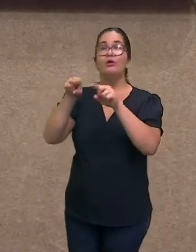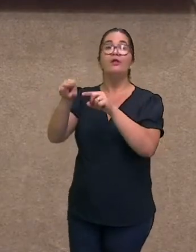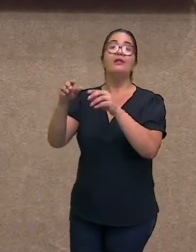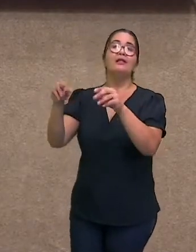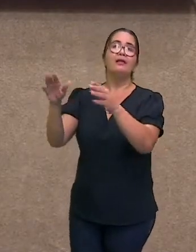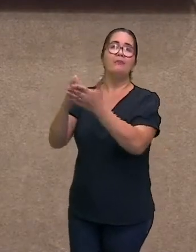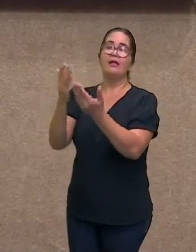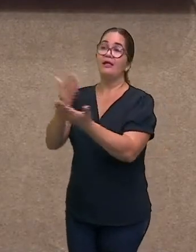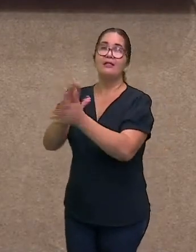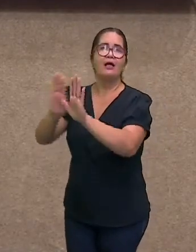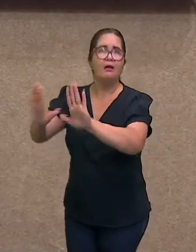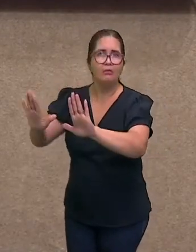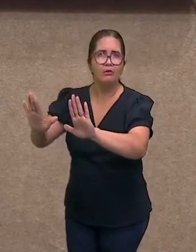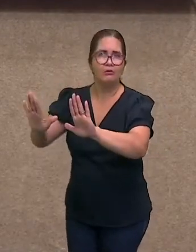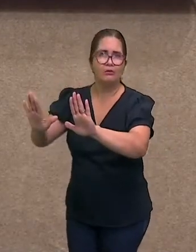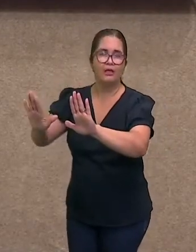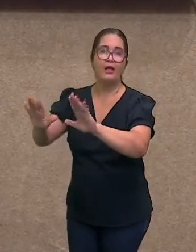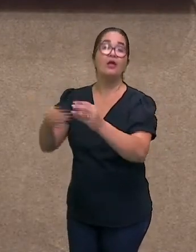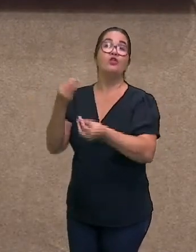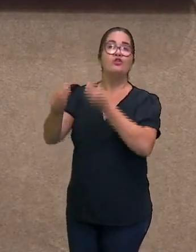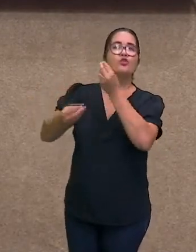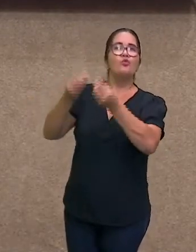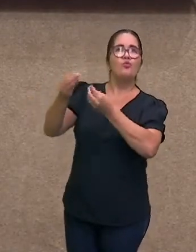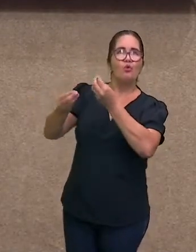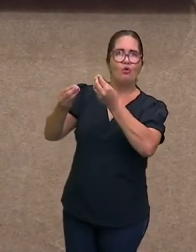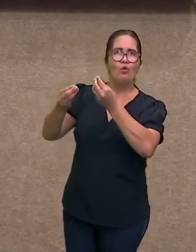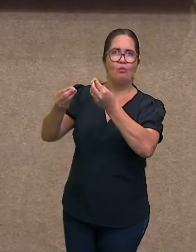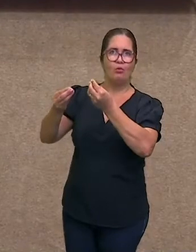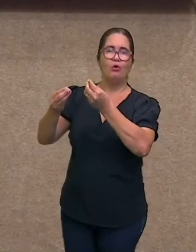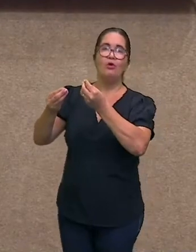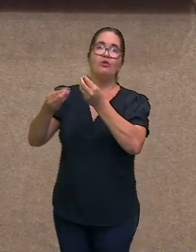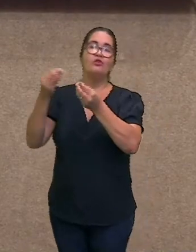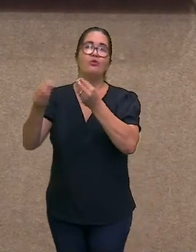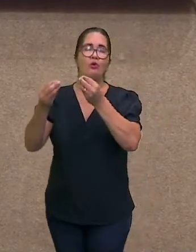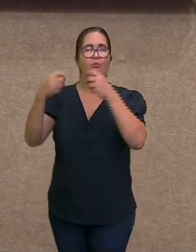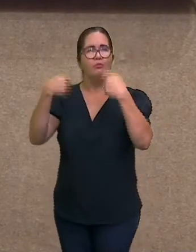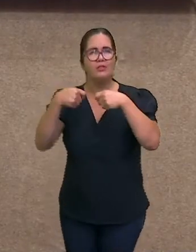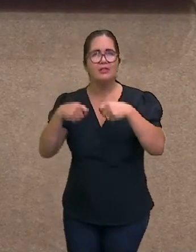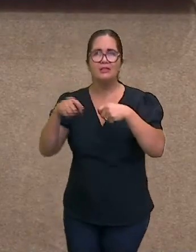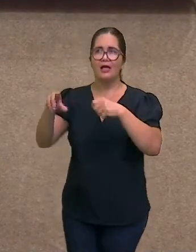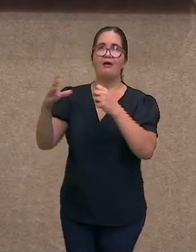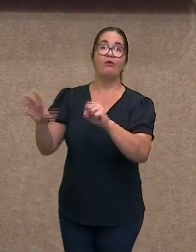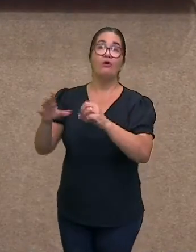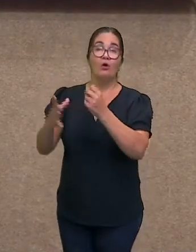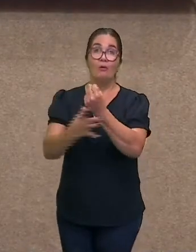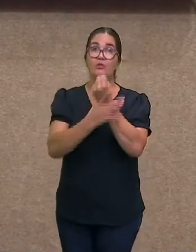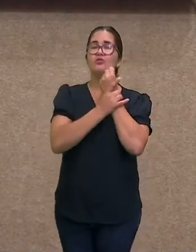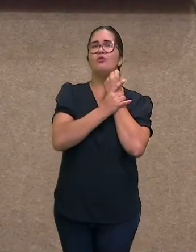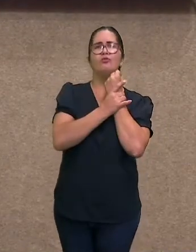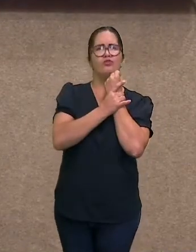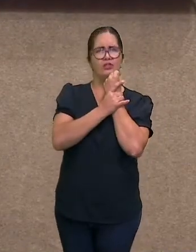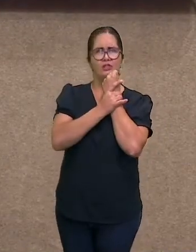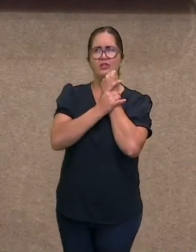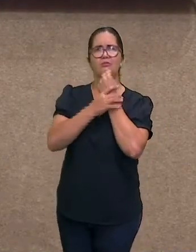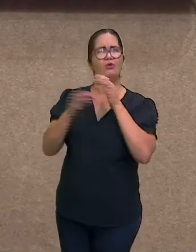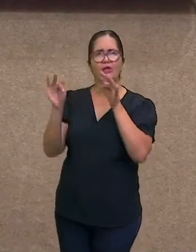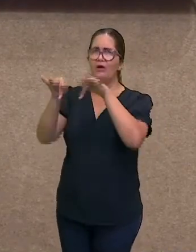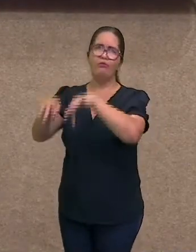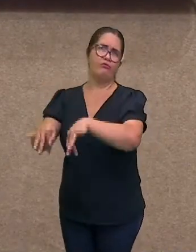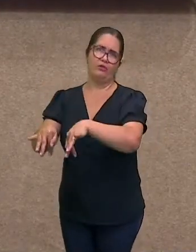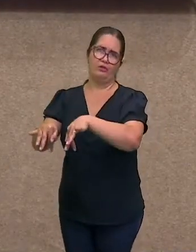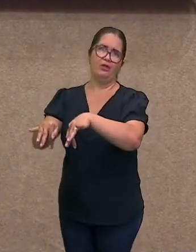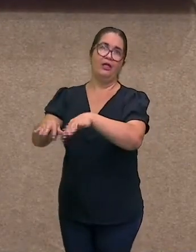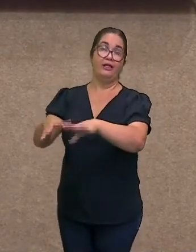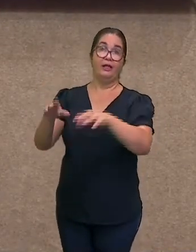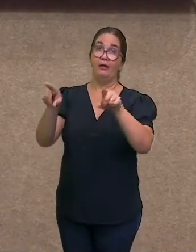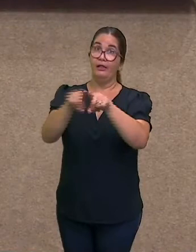de 1812 e restabeleceu a Inquisição e retirou alguns direitos da nobreza, ficando